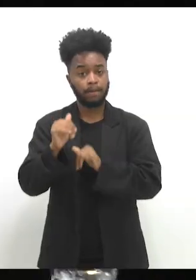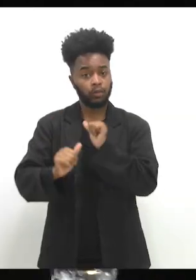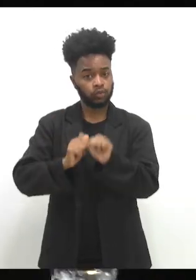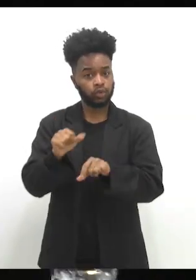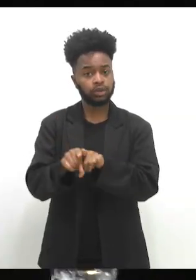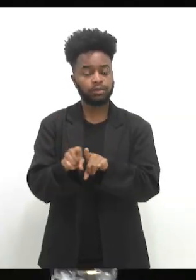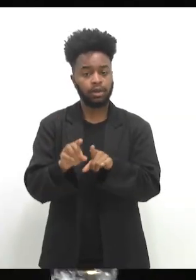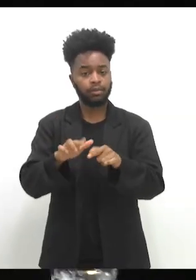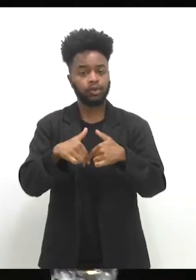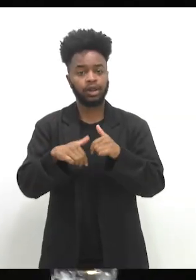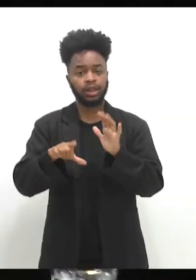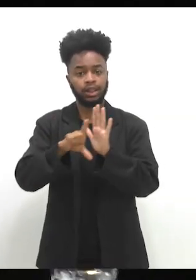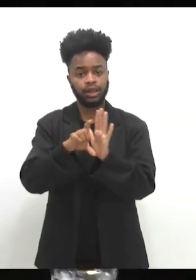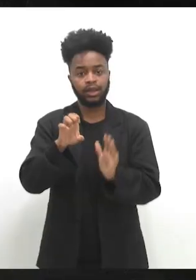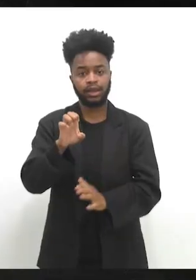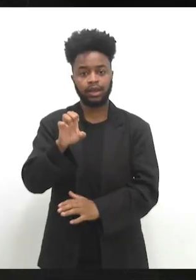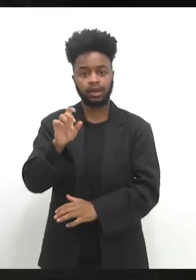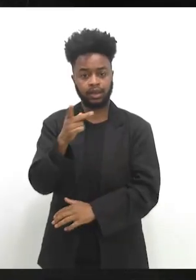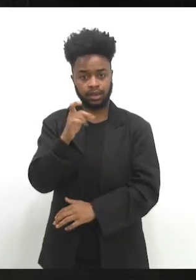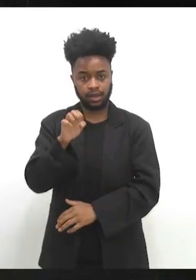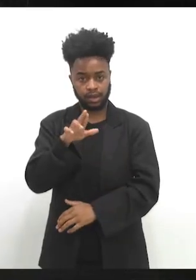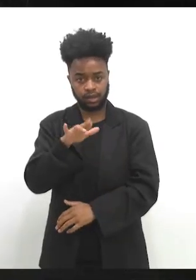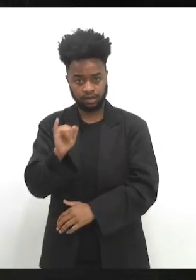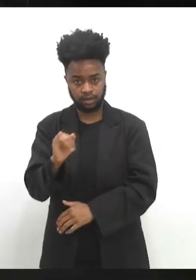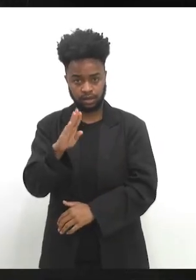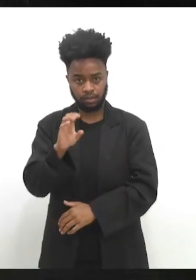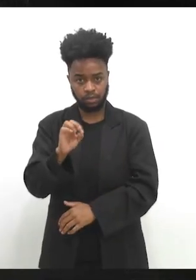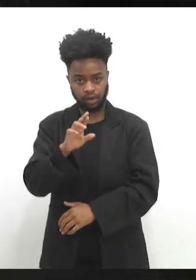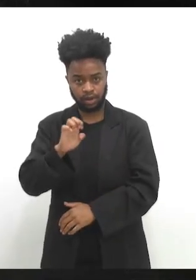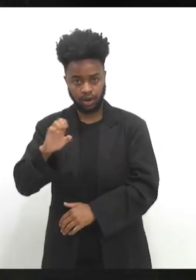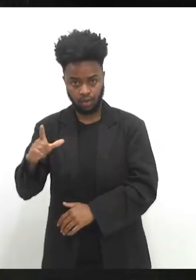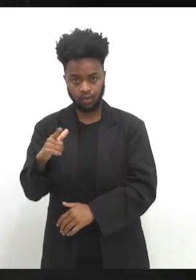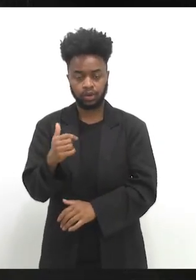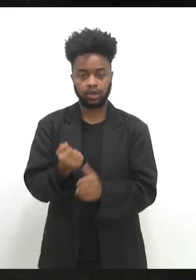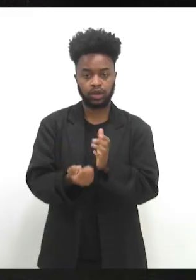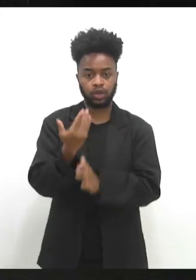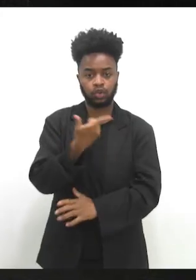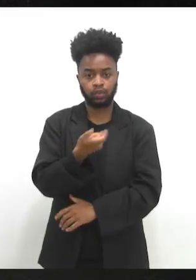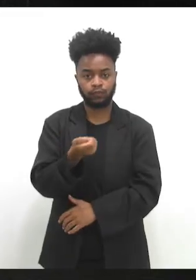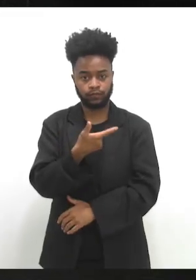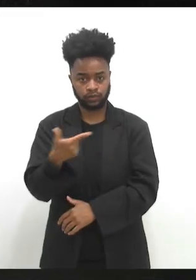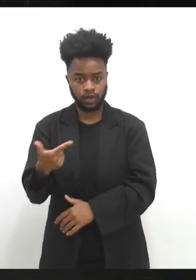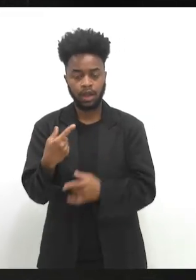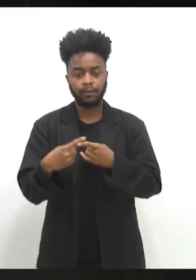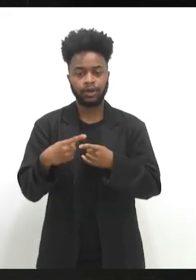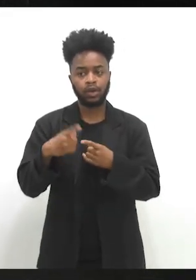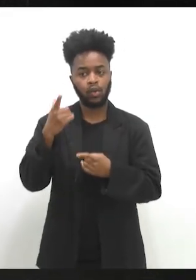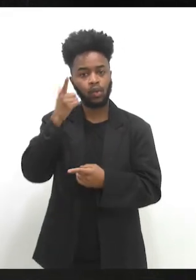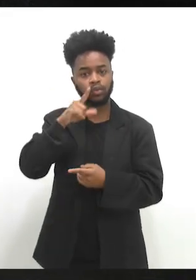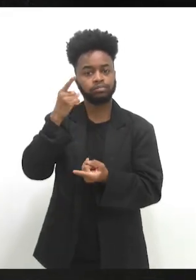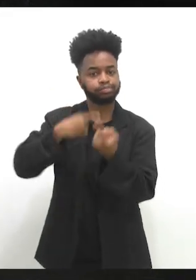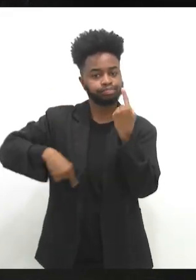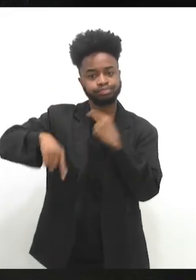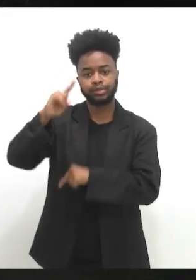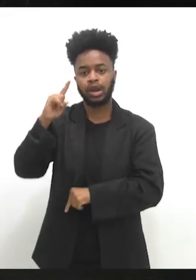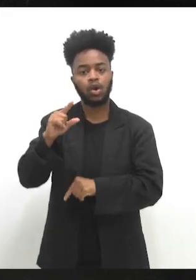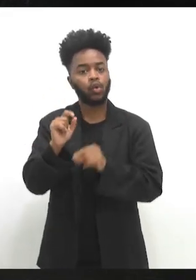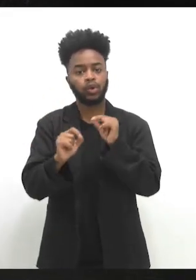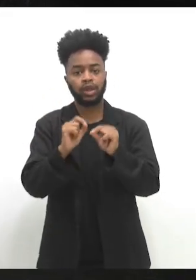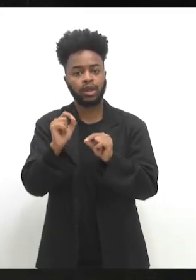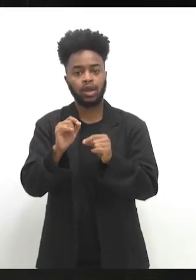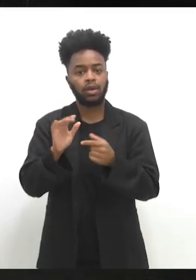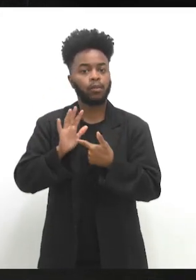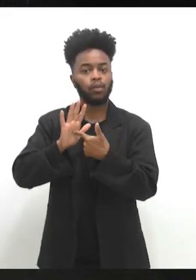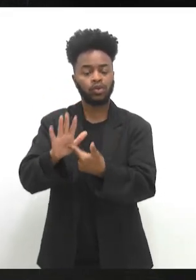mudou também com a Lei Henri Borel, de 2022, que Sim. trouxe um avanço significativo com a previsão, né, de